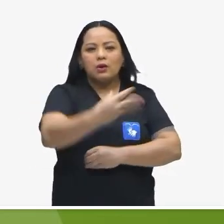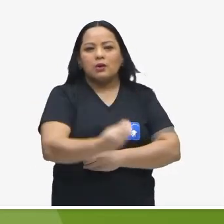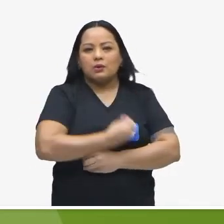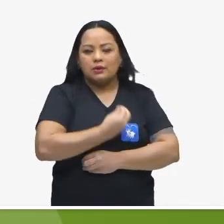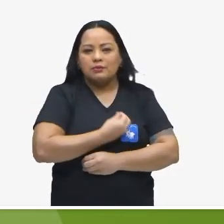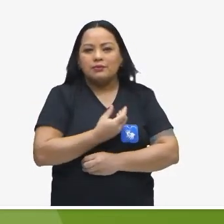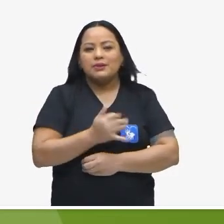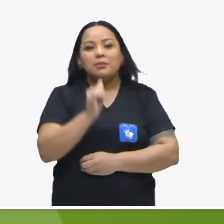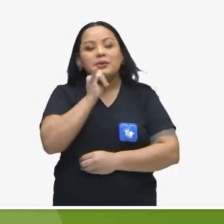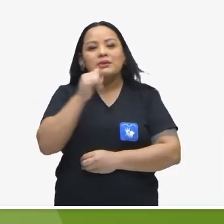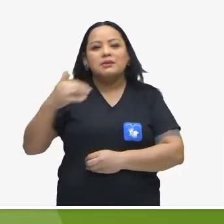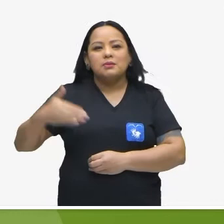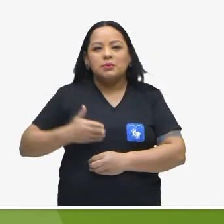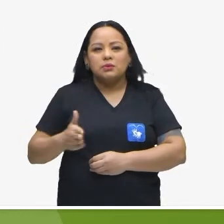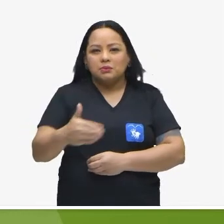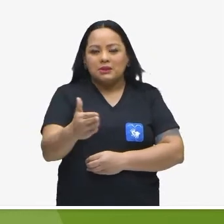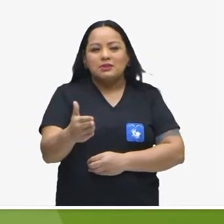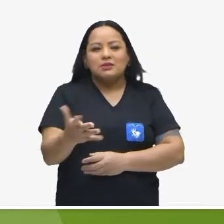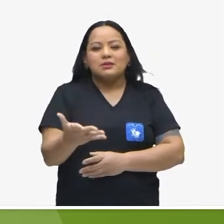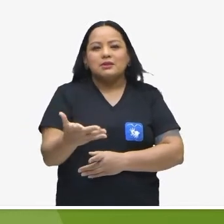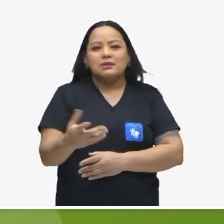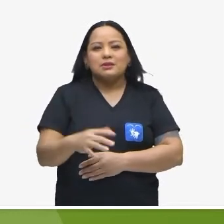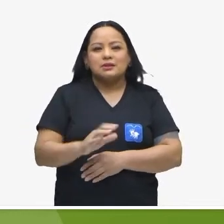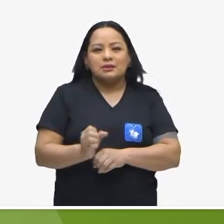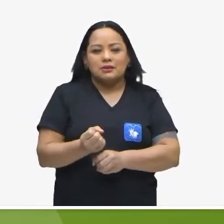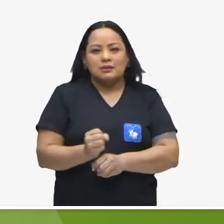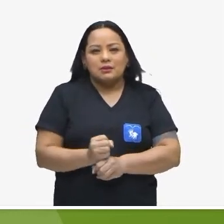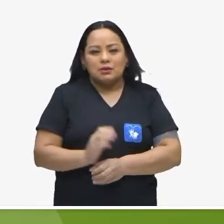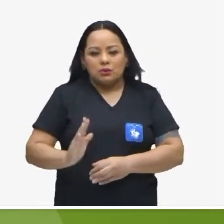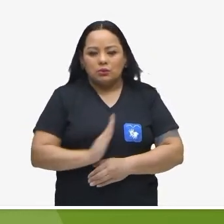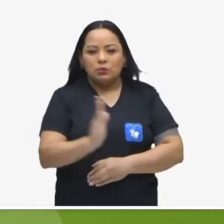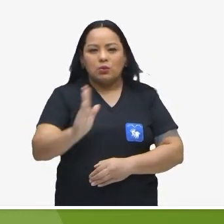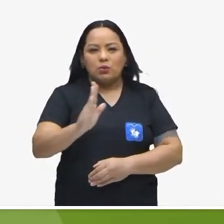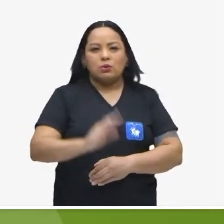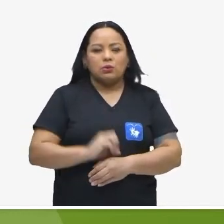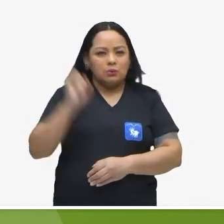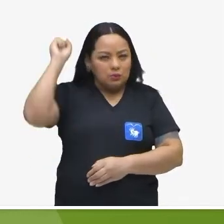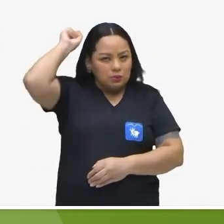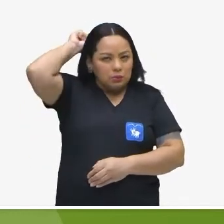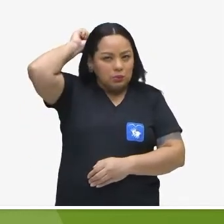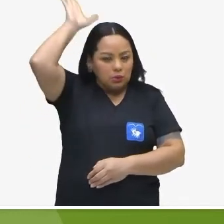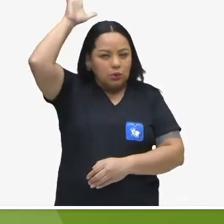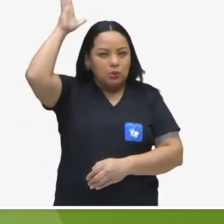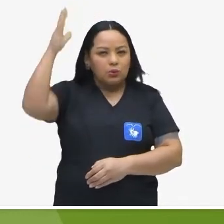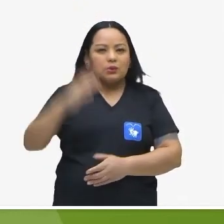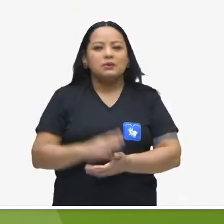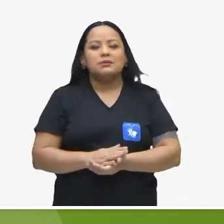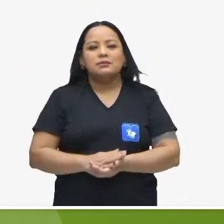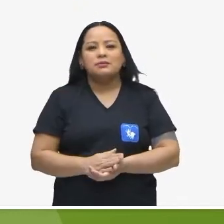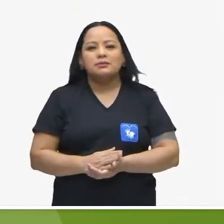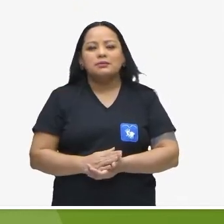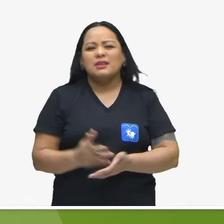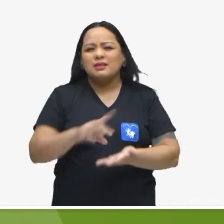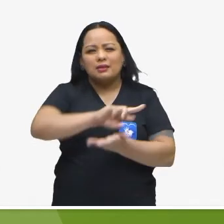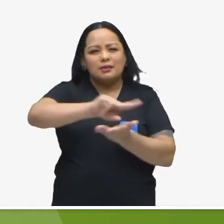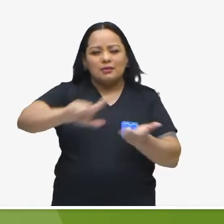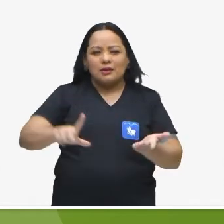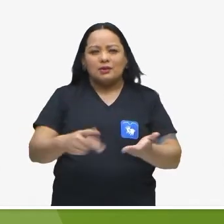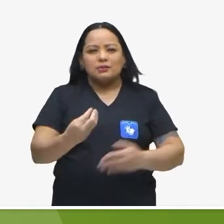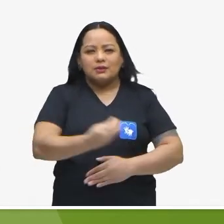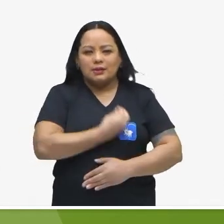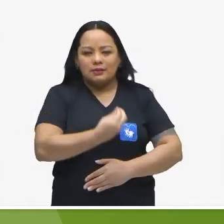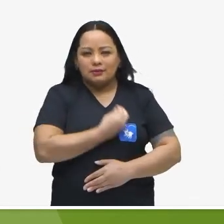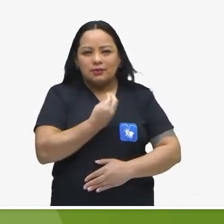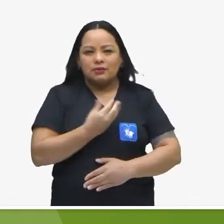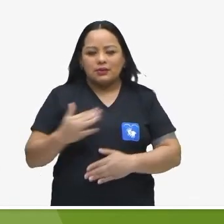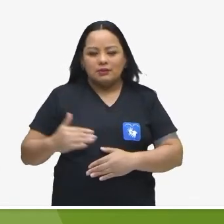dos peixes, né? Das baleias, dos botos, do peixe-boi, que vivem ali na água. Então, para